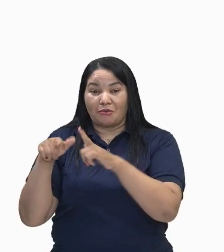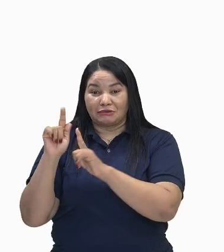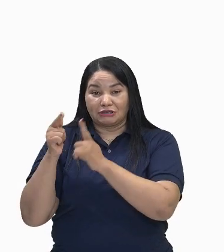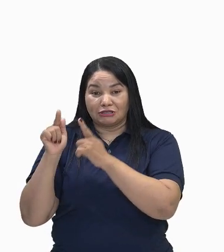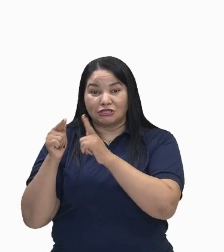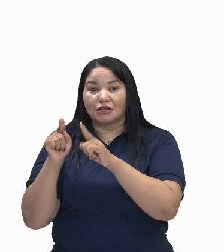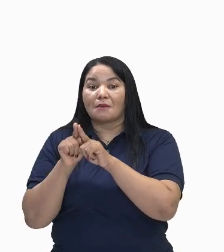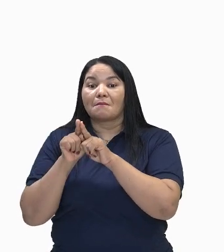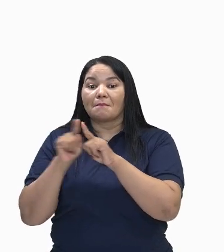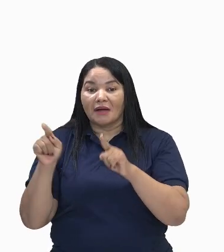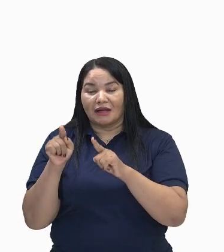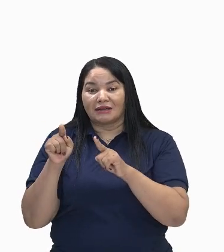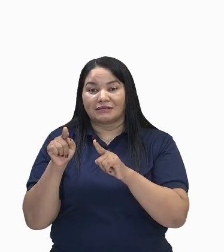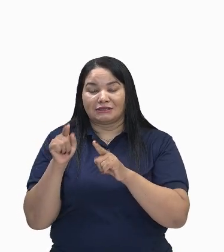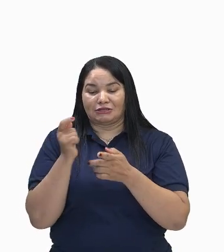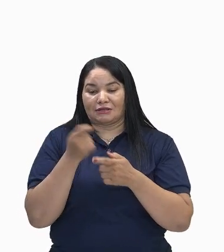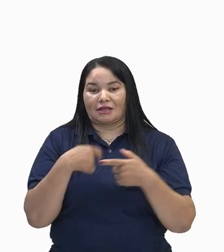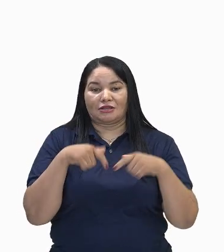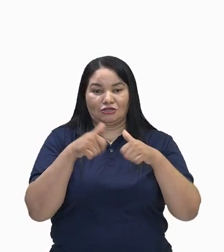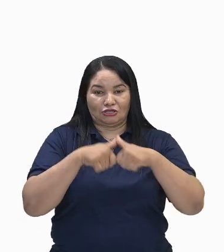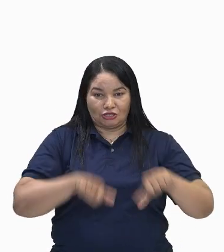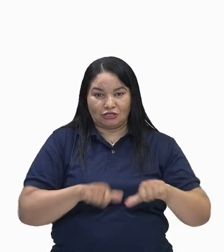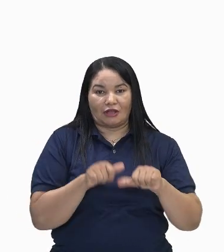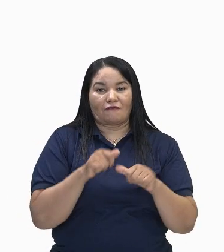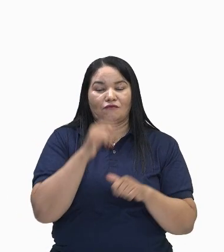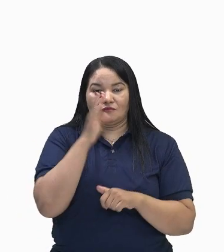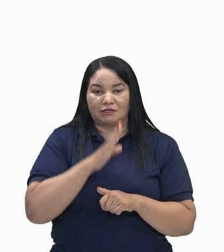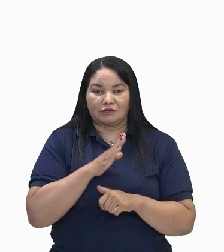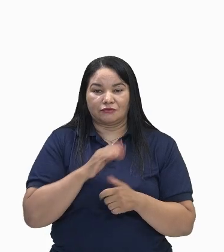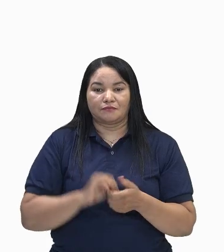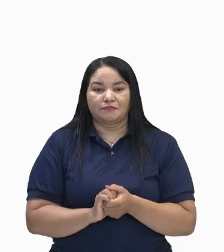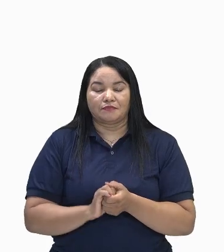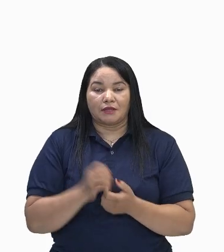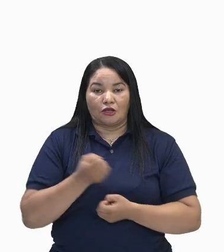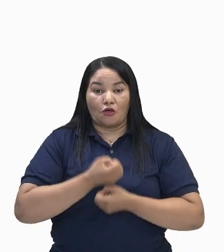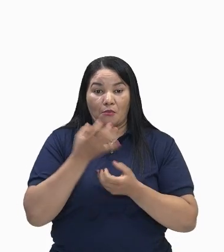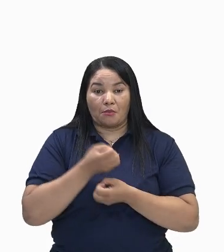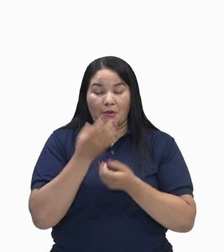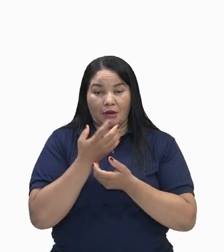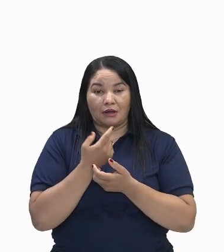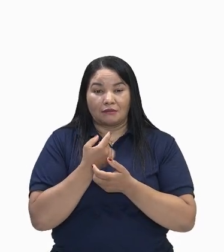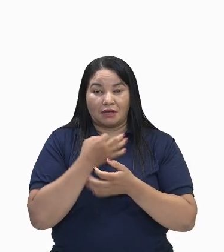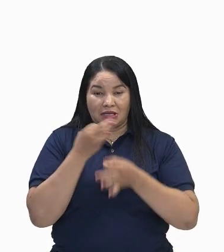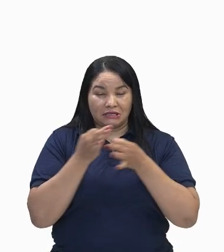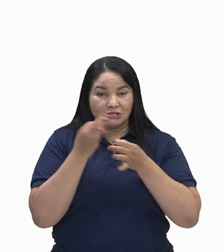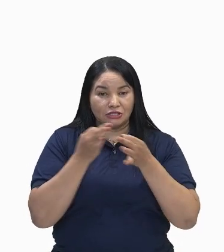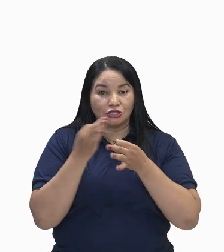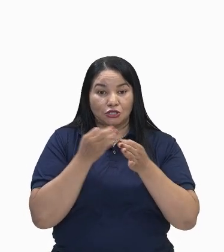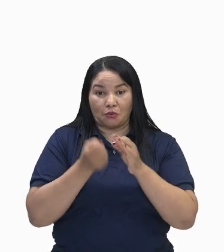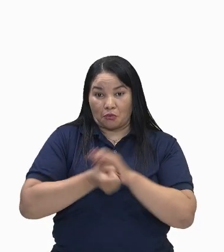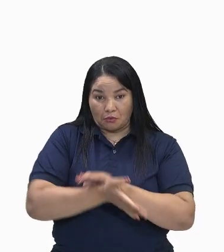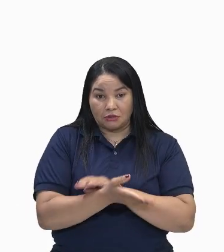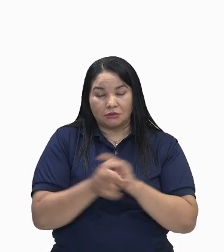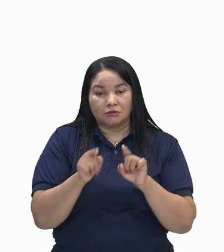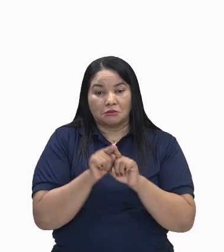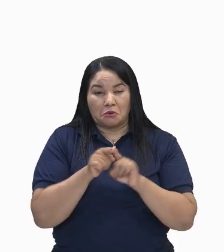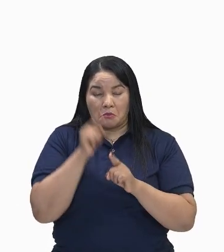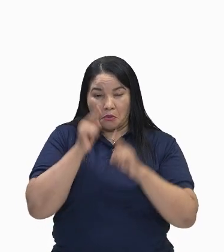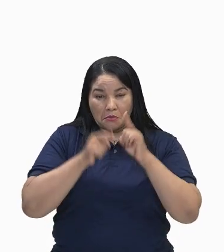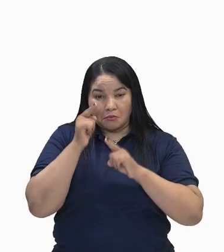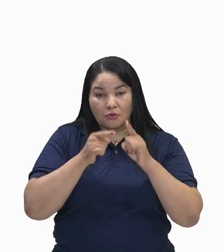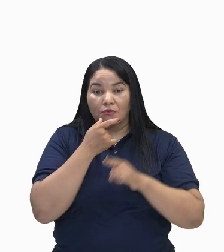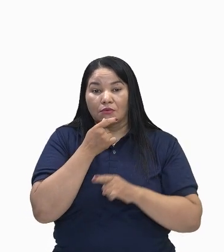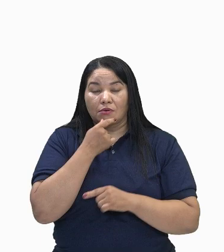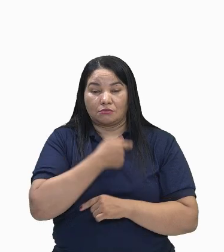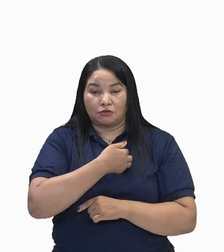do Chile para o Brasil. O poema critica a corrupção e o autoritarismo do governador de